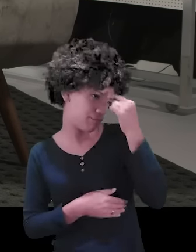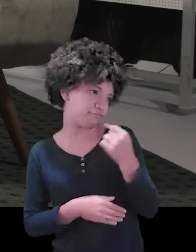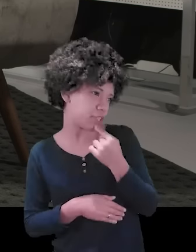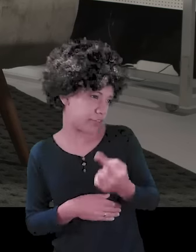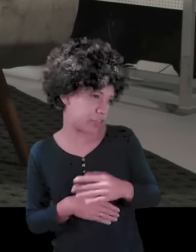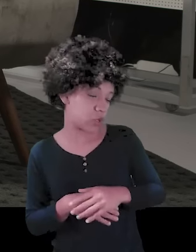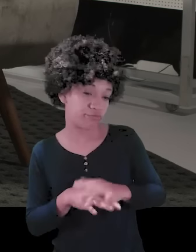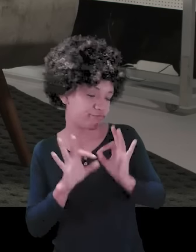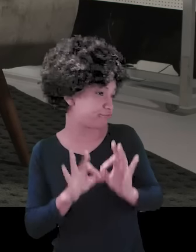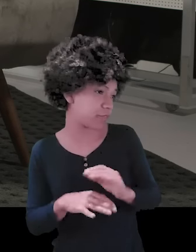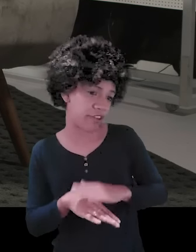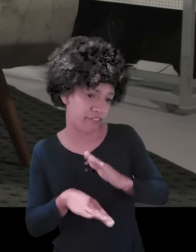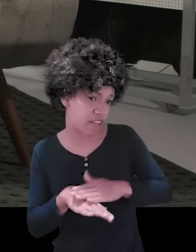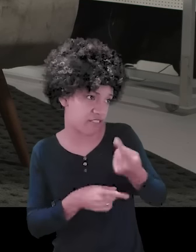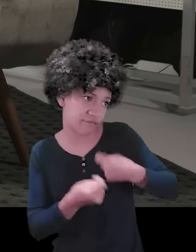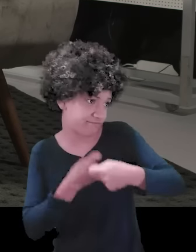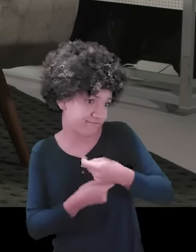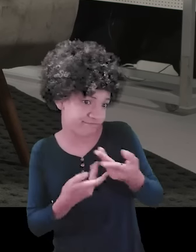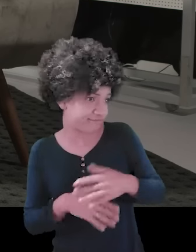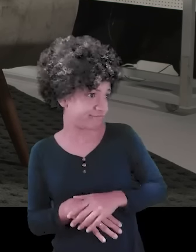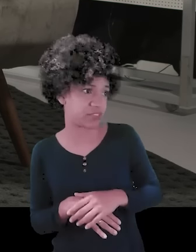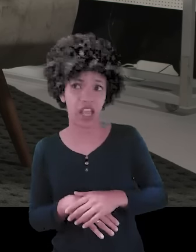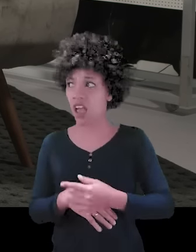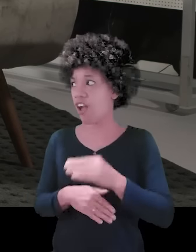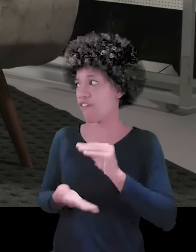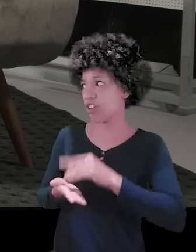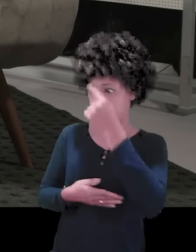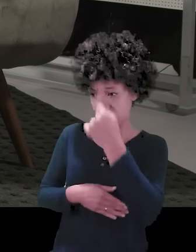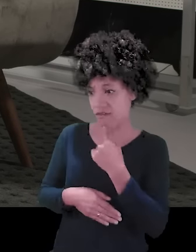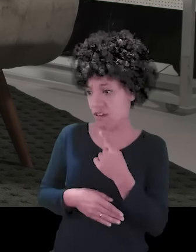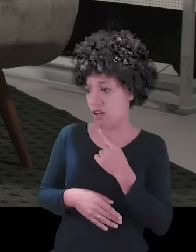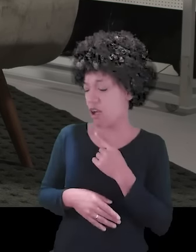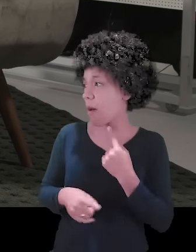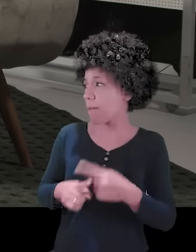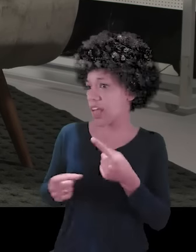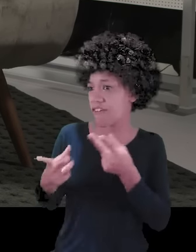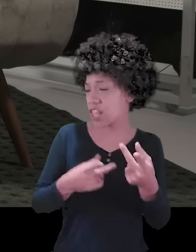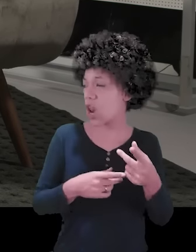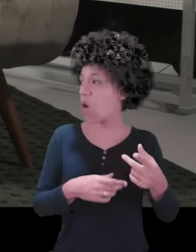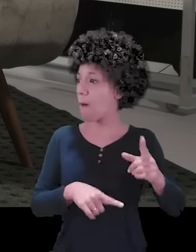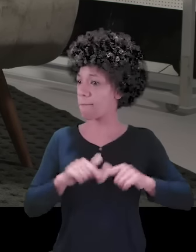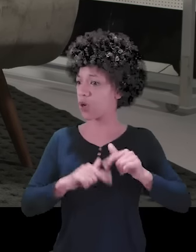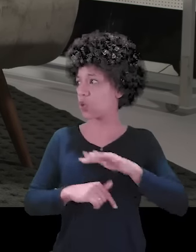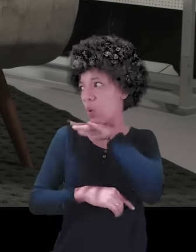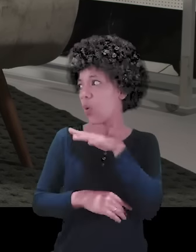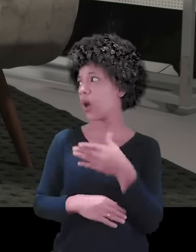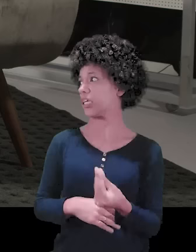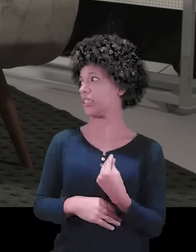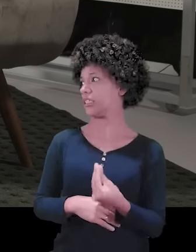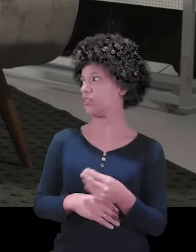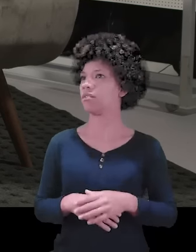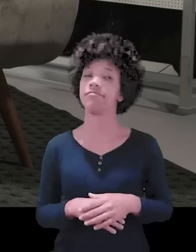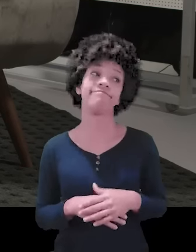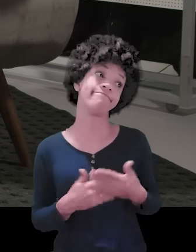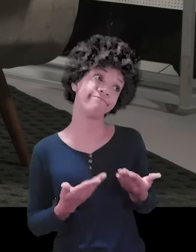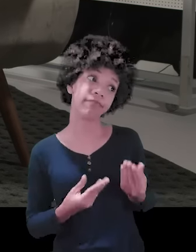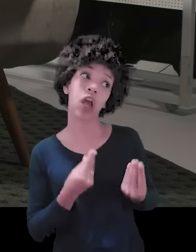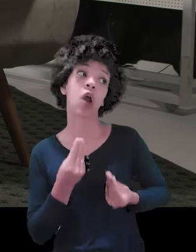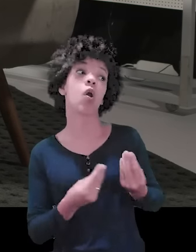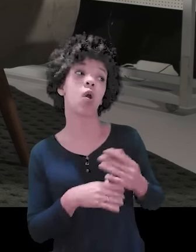caráter suficiente para fazer exame Olha a foto que ela tudo que tá vendendo um produto ruim também você vai ligar reclamar